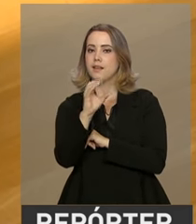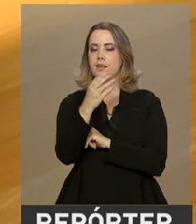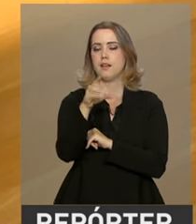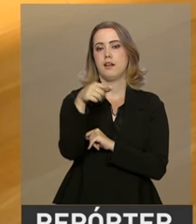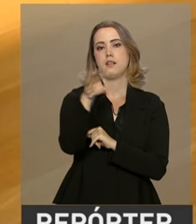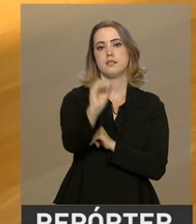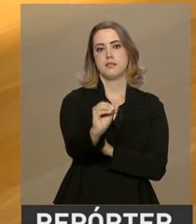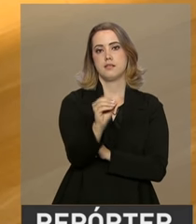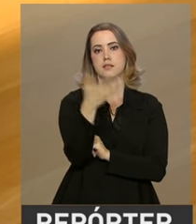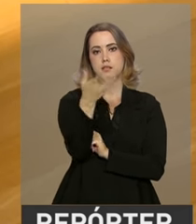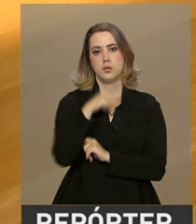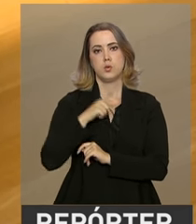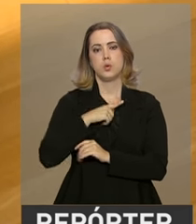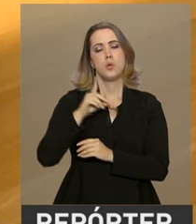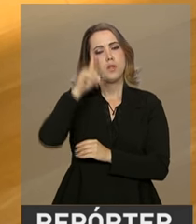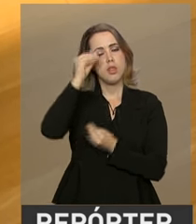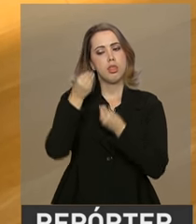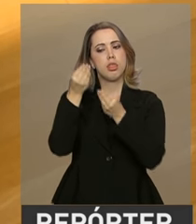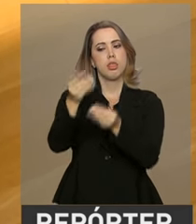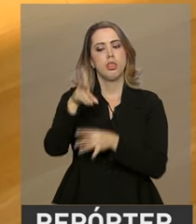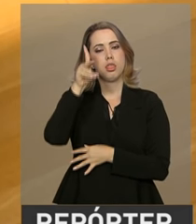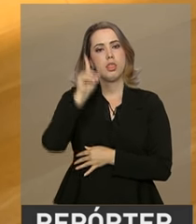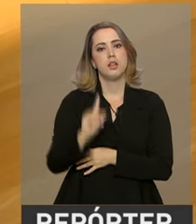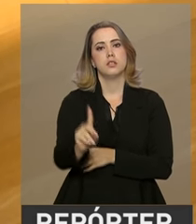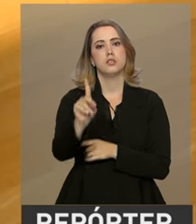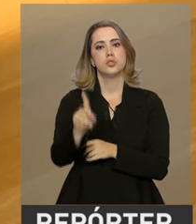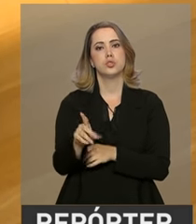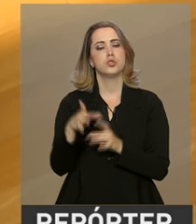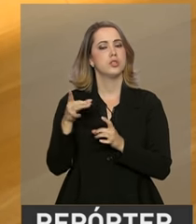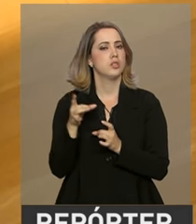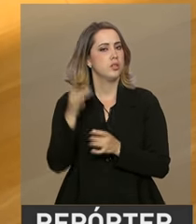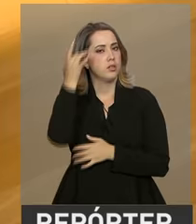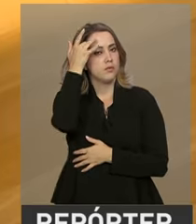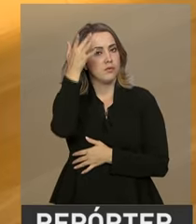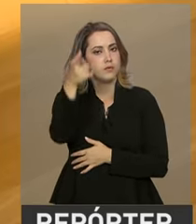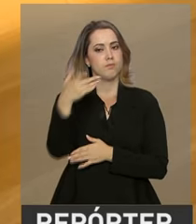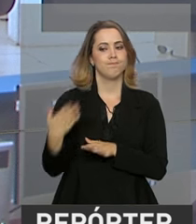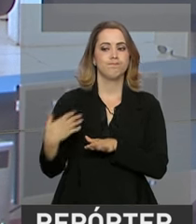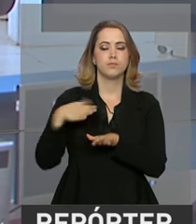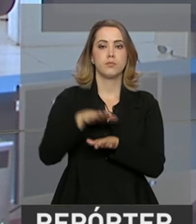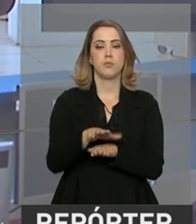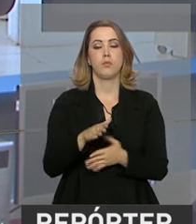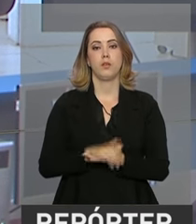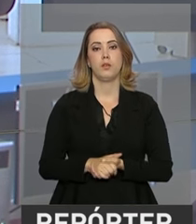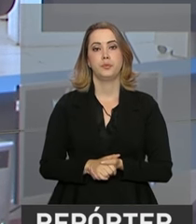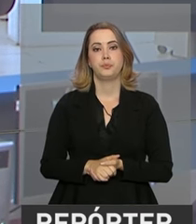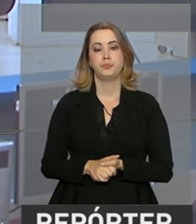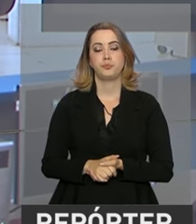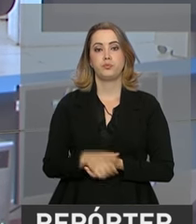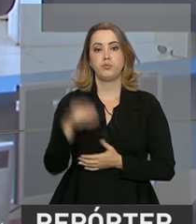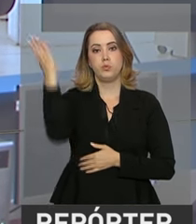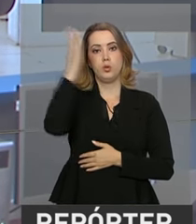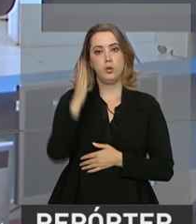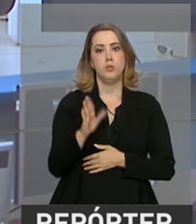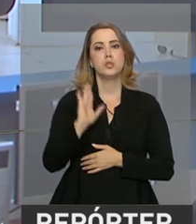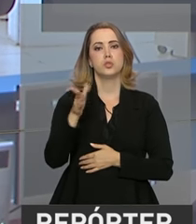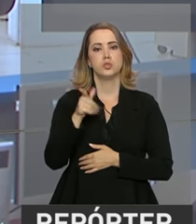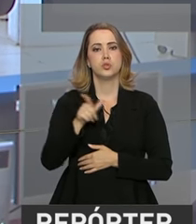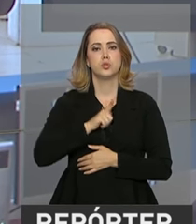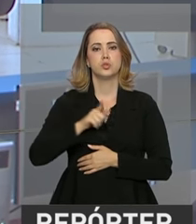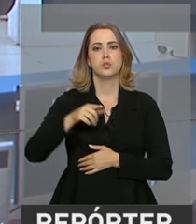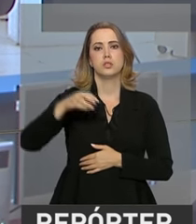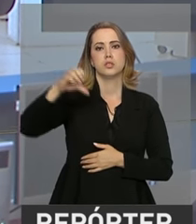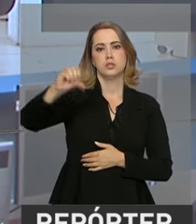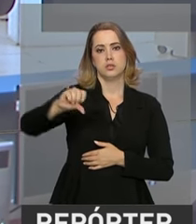direitos, facilitar a inclusão e não criminalizar a migração. No Brasil já vivem cerca